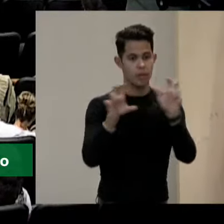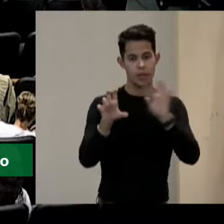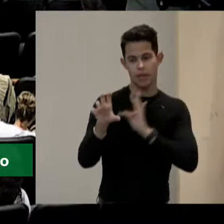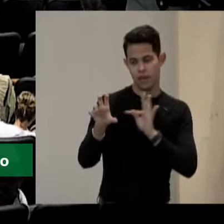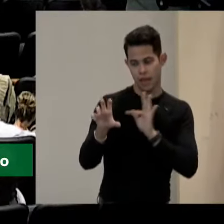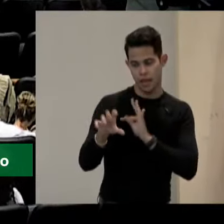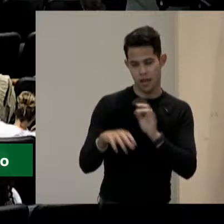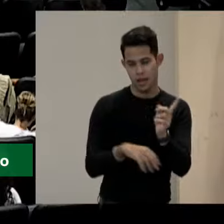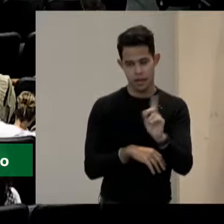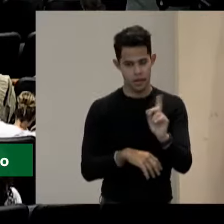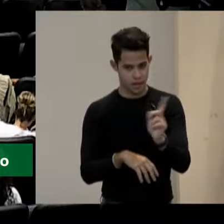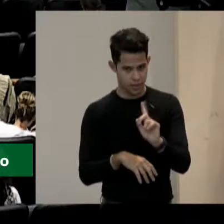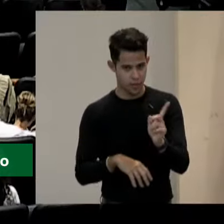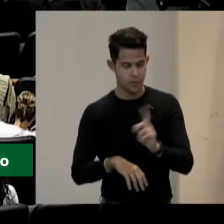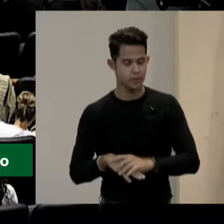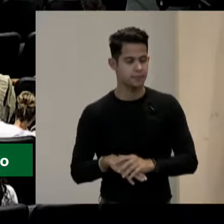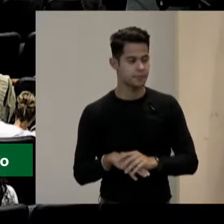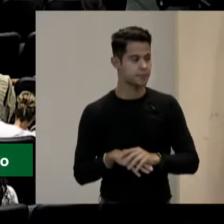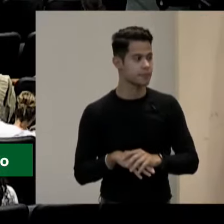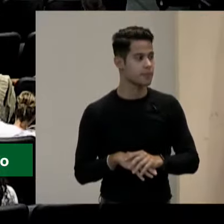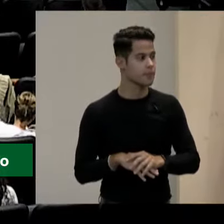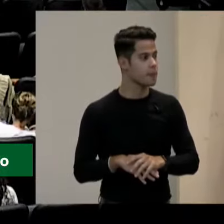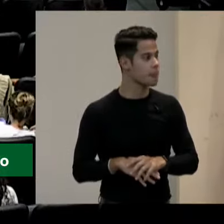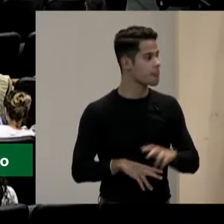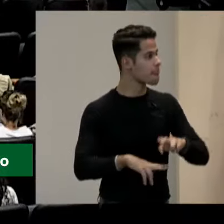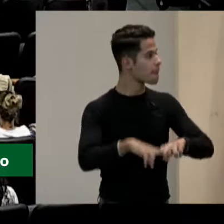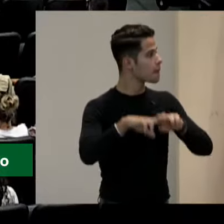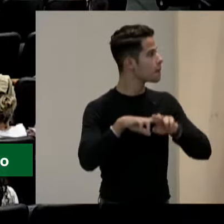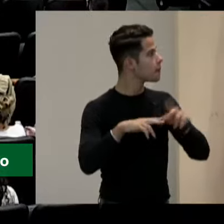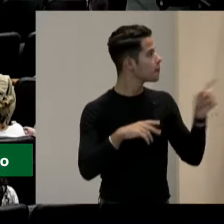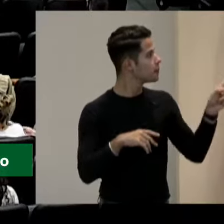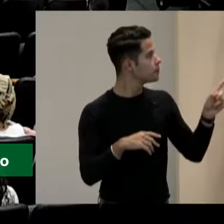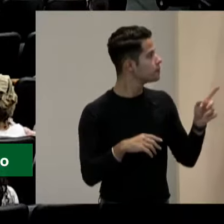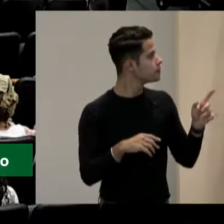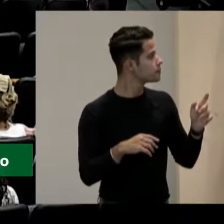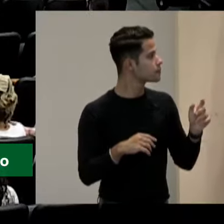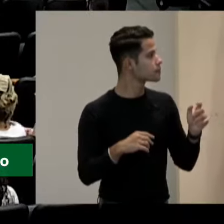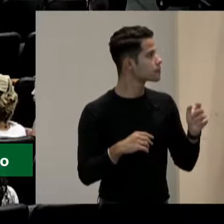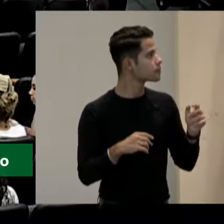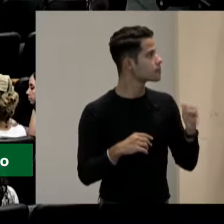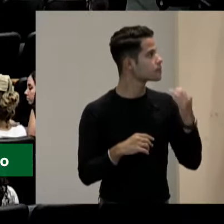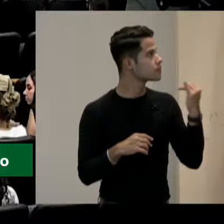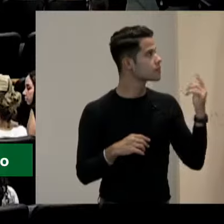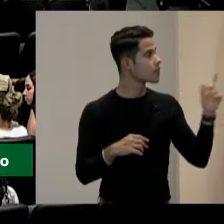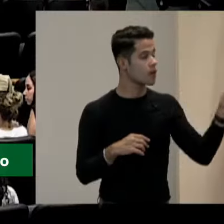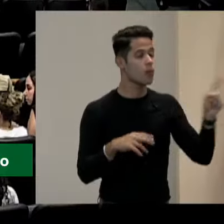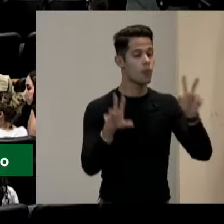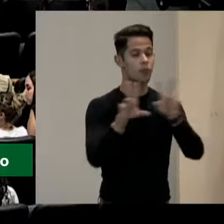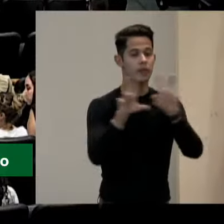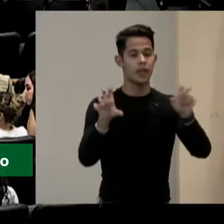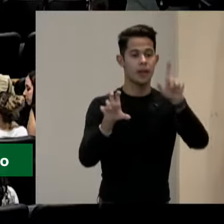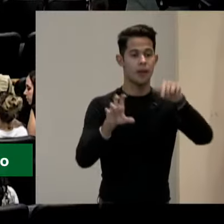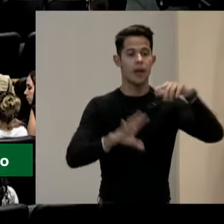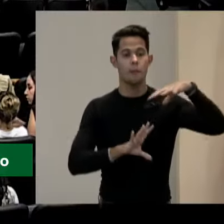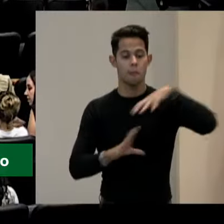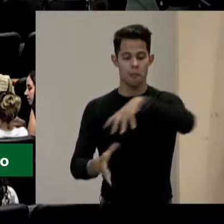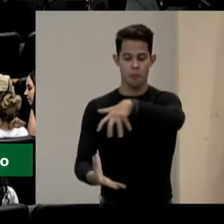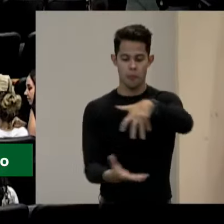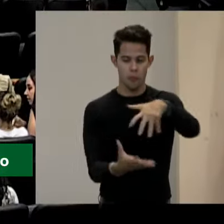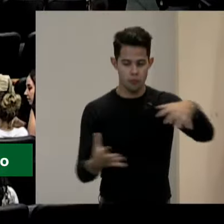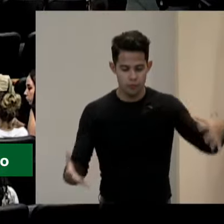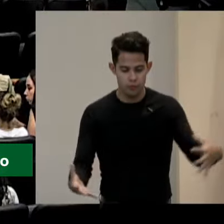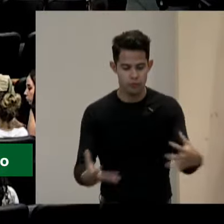técnica, não. Por isso que a nossa fala se chama Abraçando o Mundo. Porque quando nós falamos inclusão,